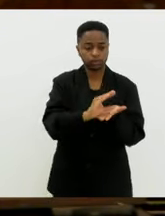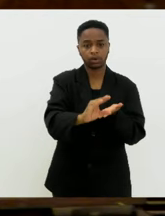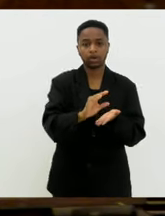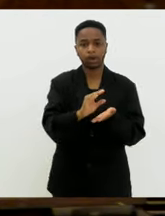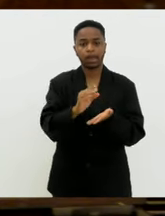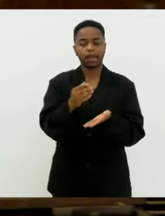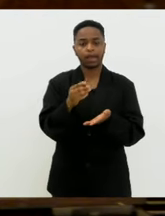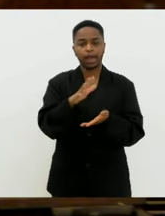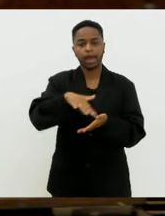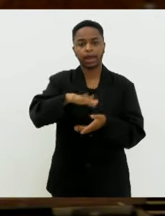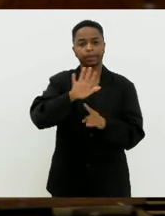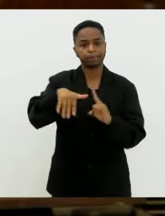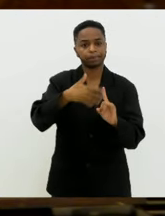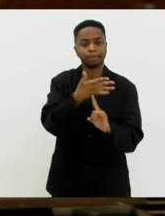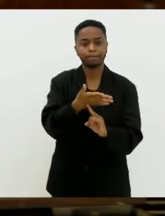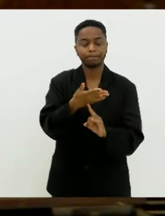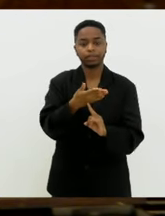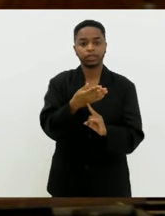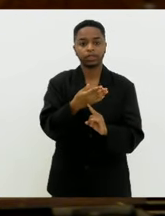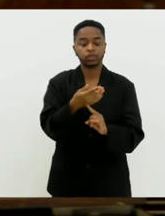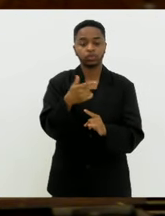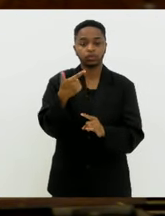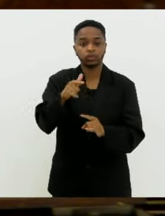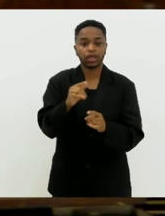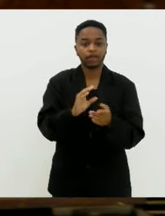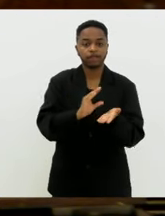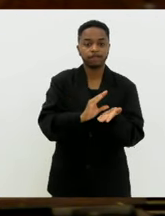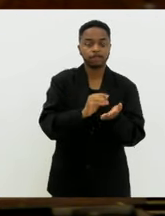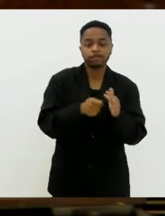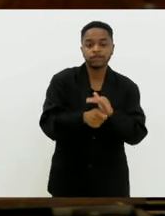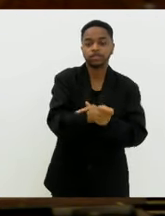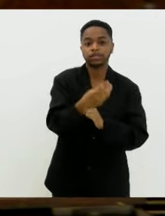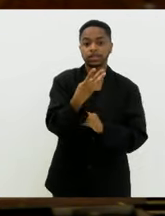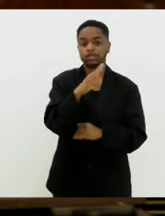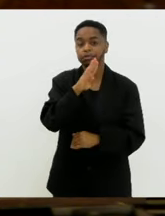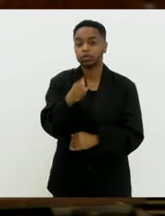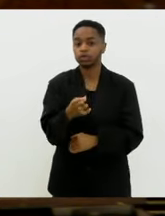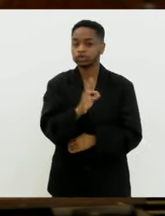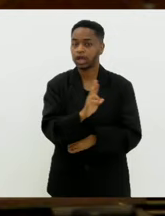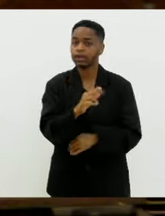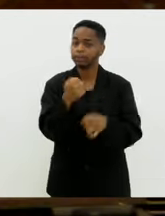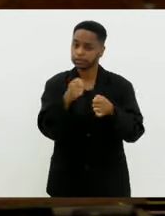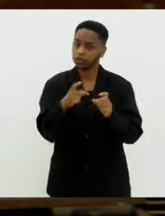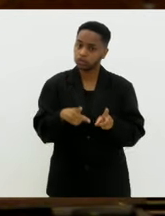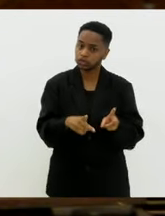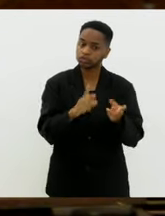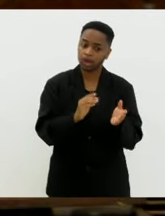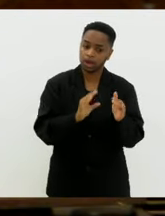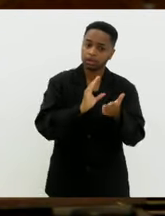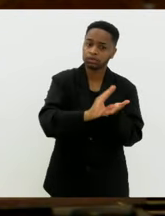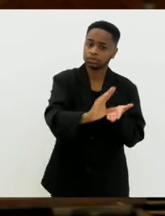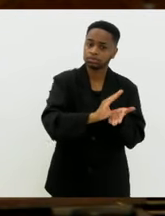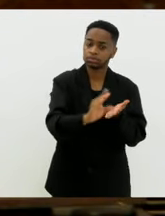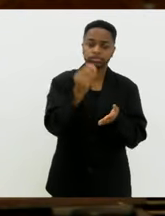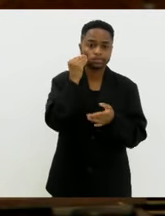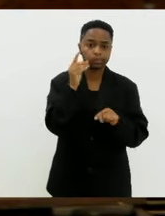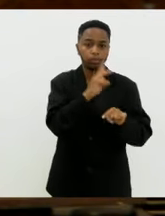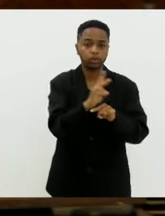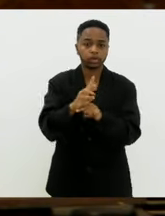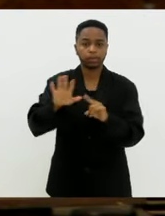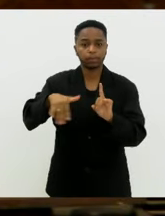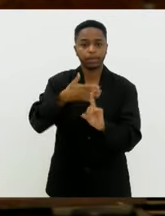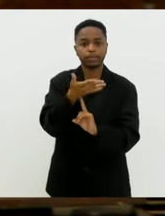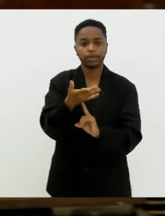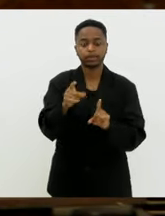últimos anos deixou de ter investido 3 bilhões de reais, seja investido na preservação do meio ambiente e em ações